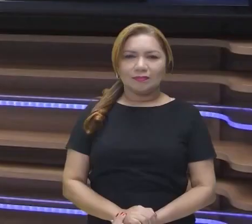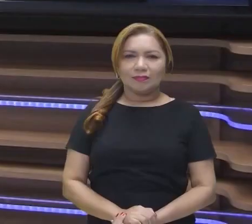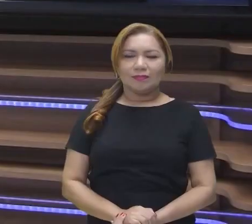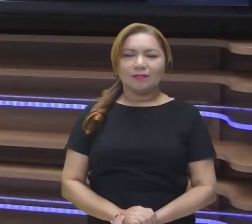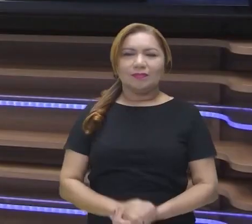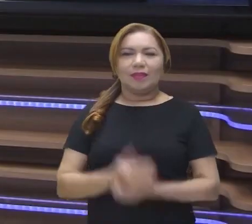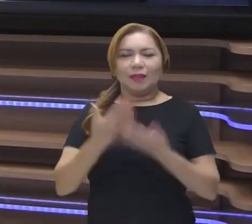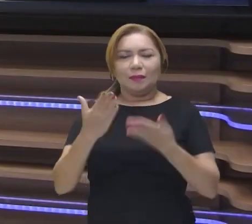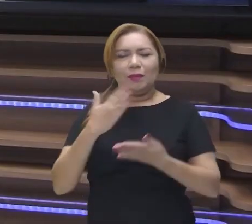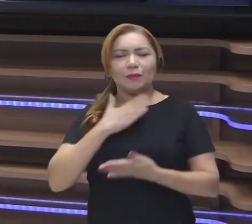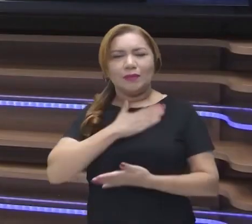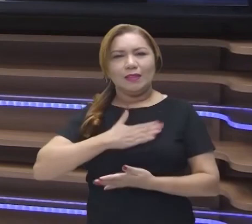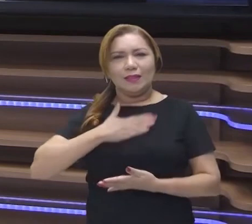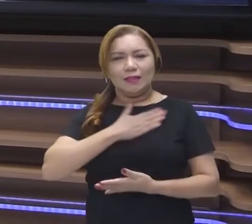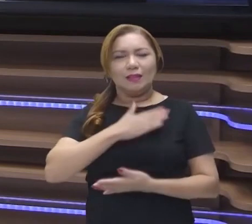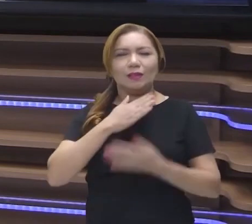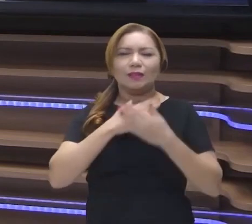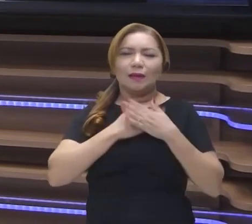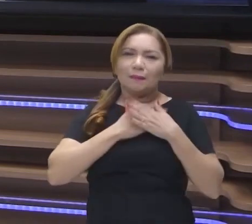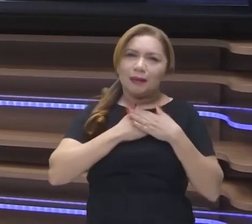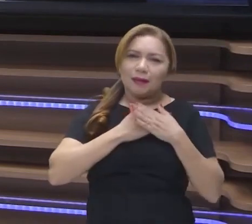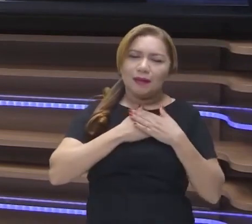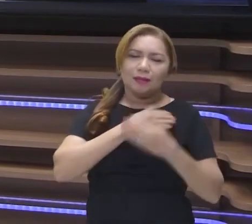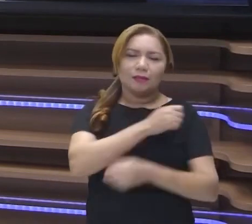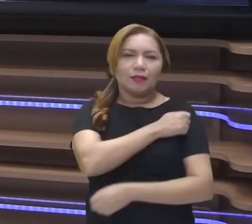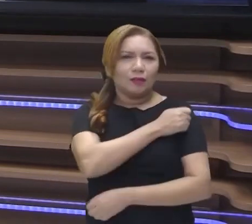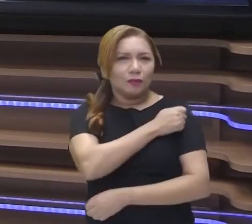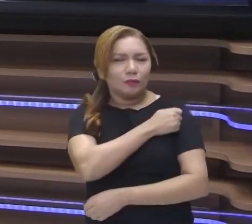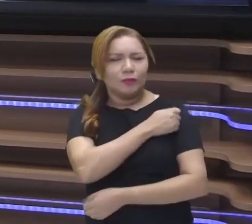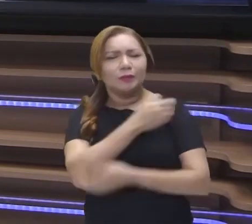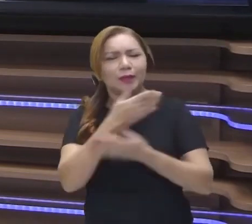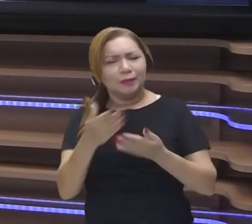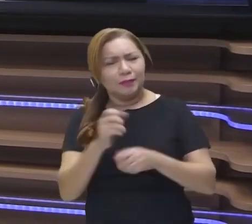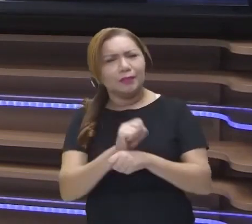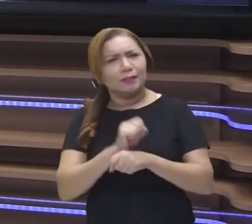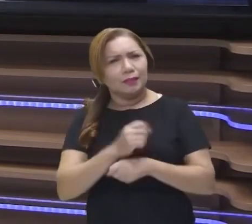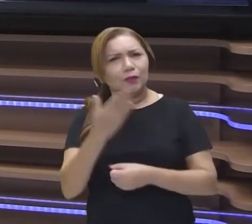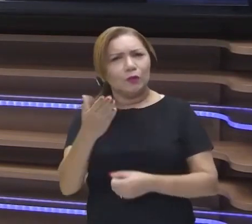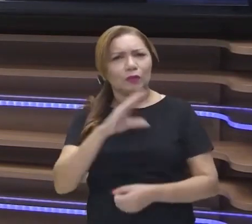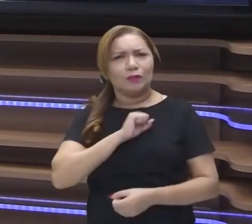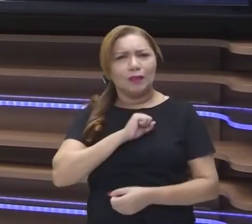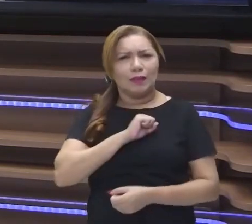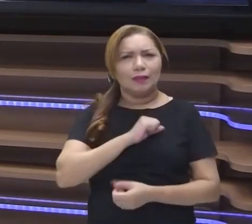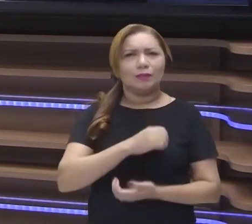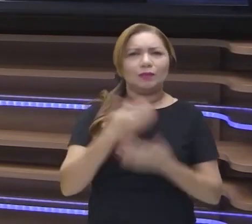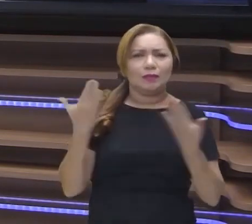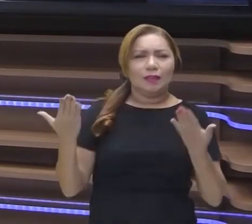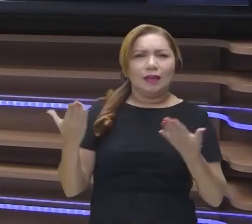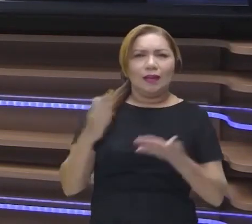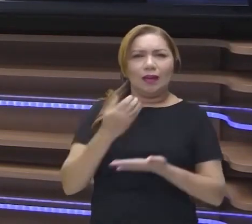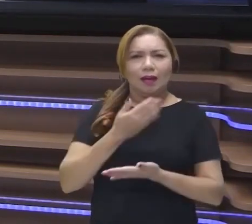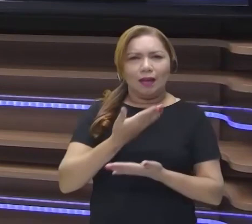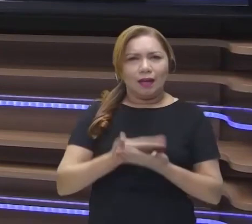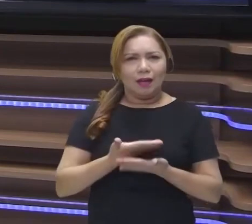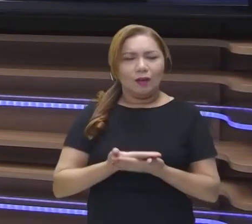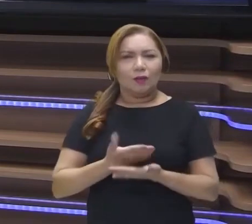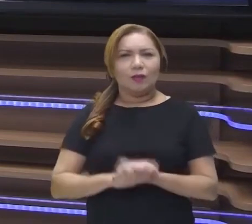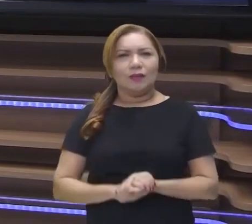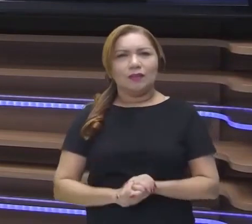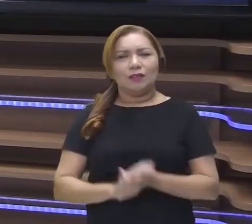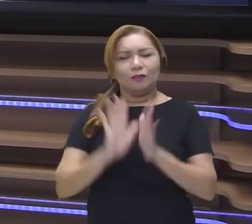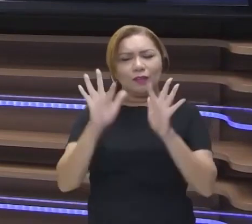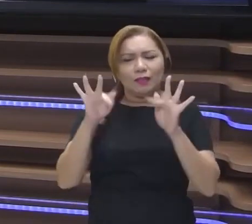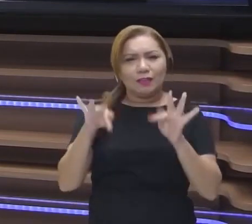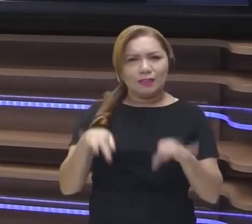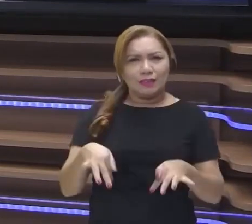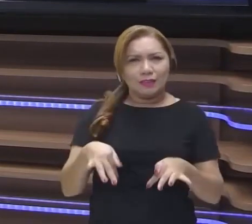Meus queridos e amados alunos, espero que você tenha gostado aí dessas aulas. Nós estamos finalizando essa sequência, né, de aulas